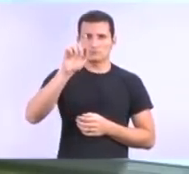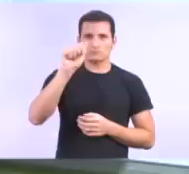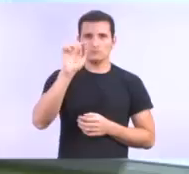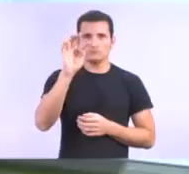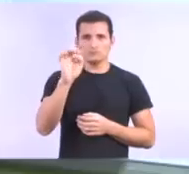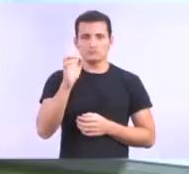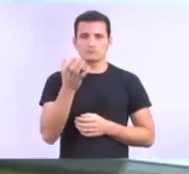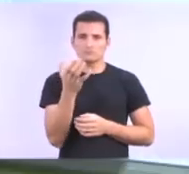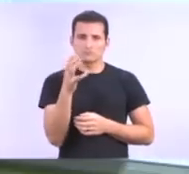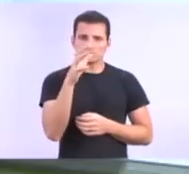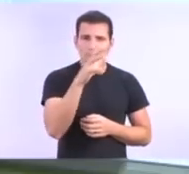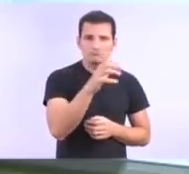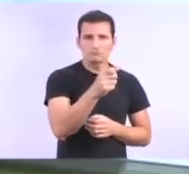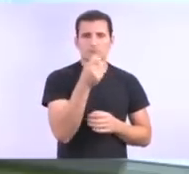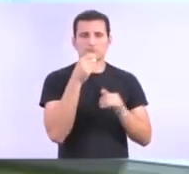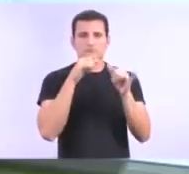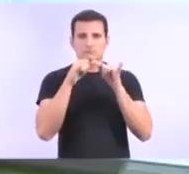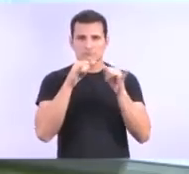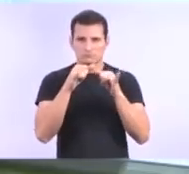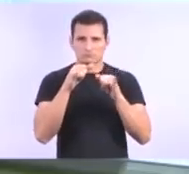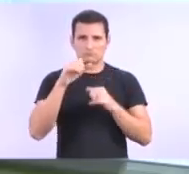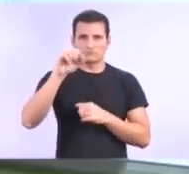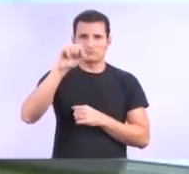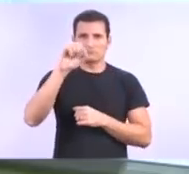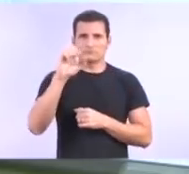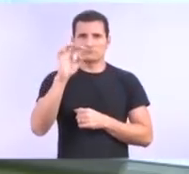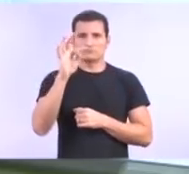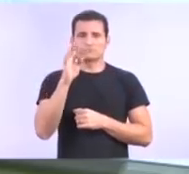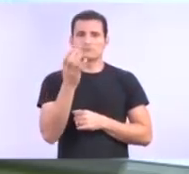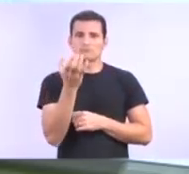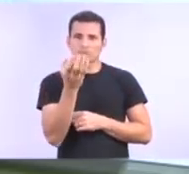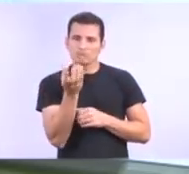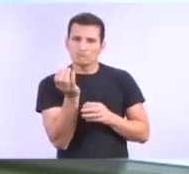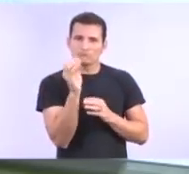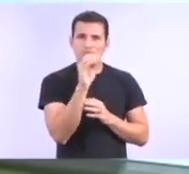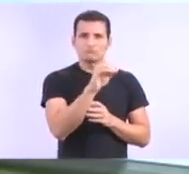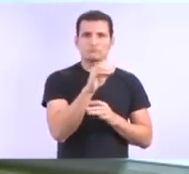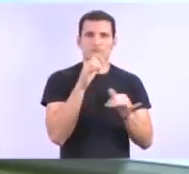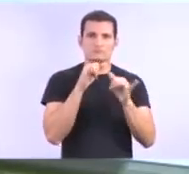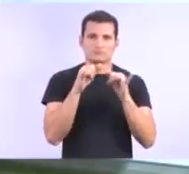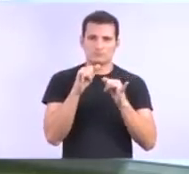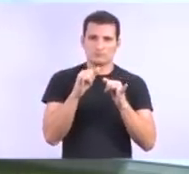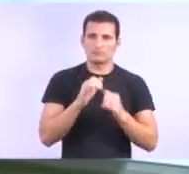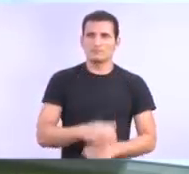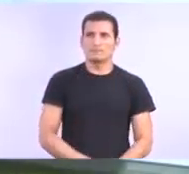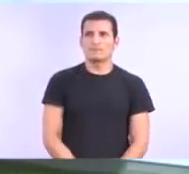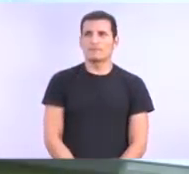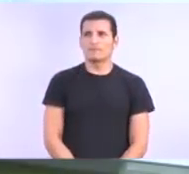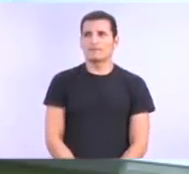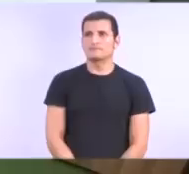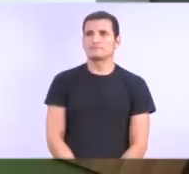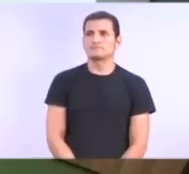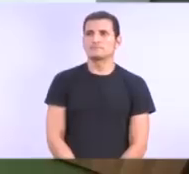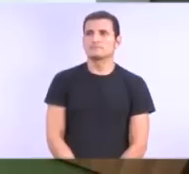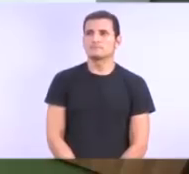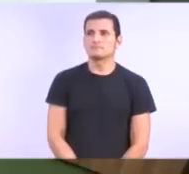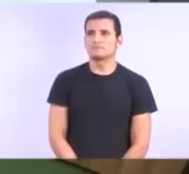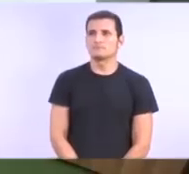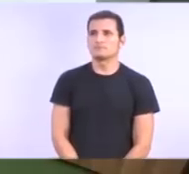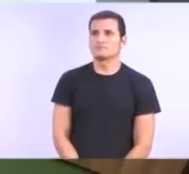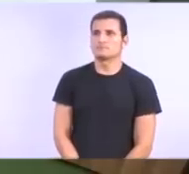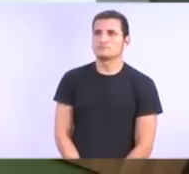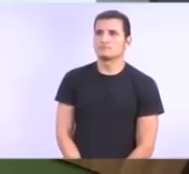buscar uma informação do atributo e set quando eu quero atribuir uma informação ao atributo. Vamos lá? Professor, lembrando,